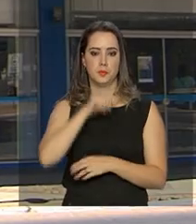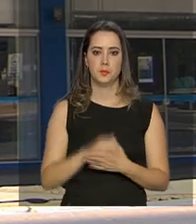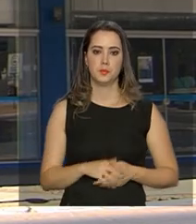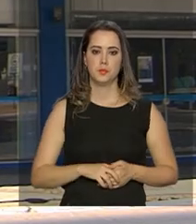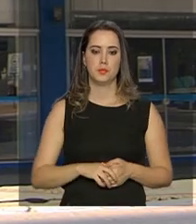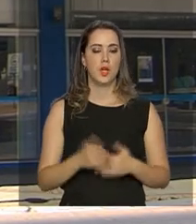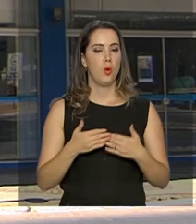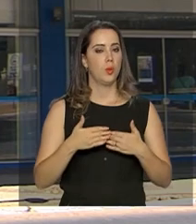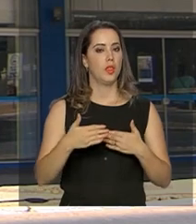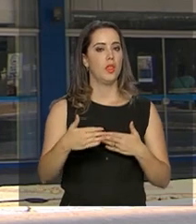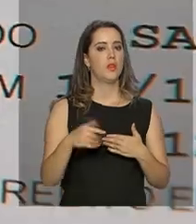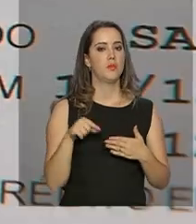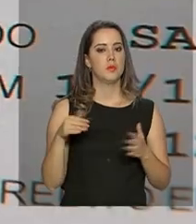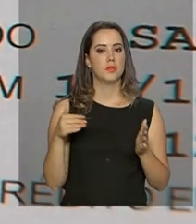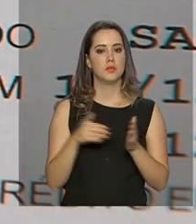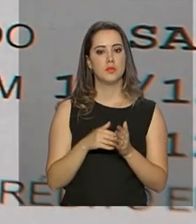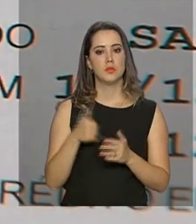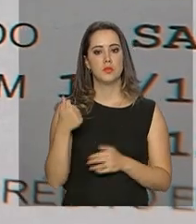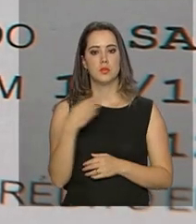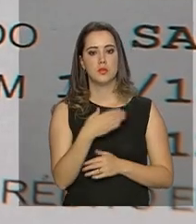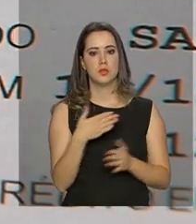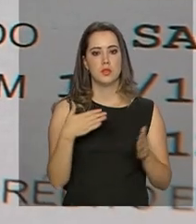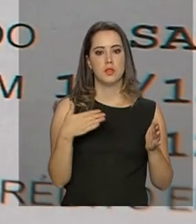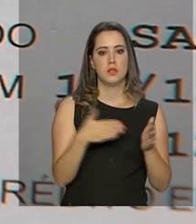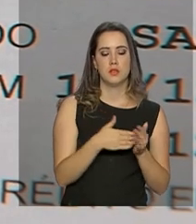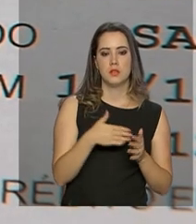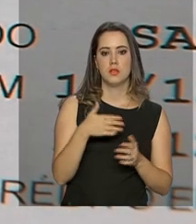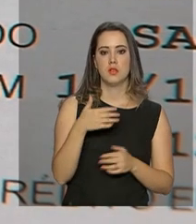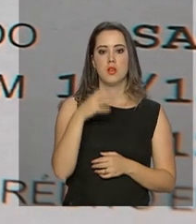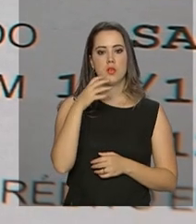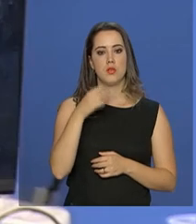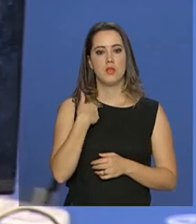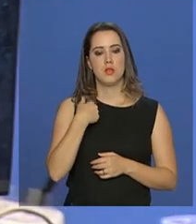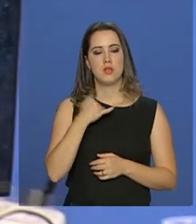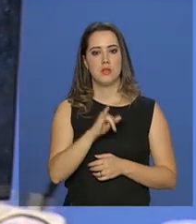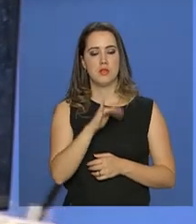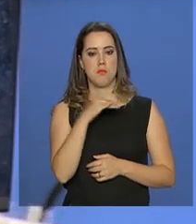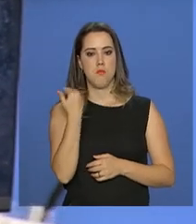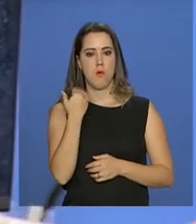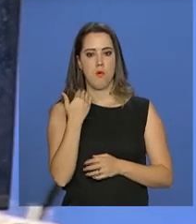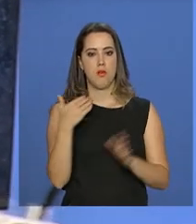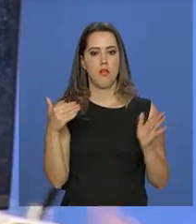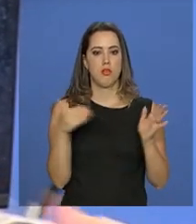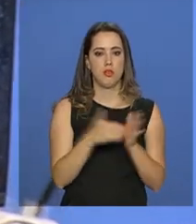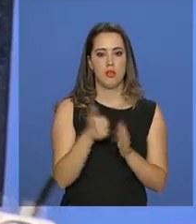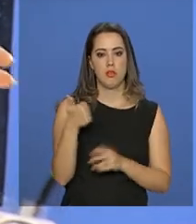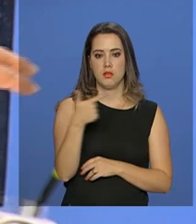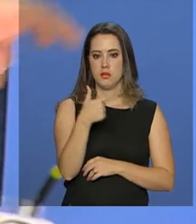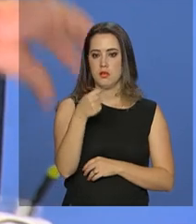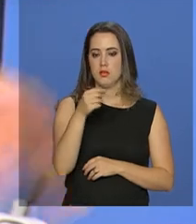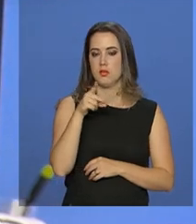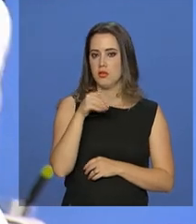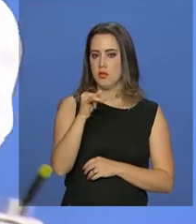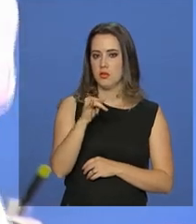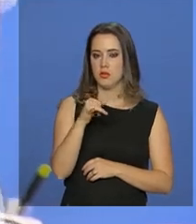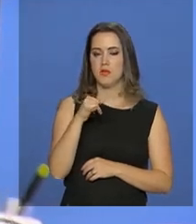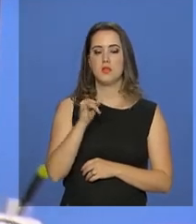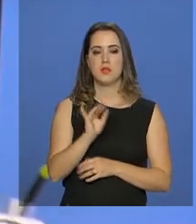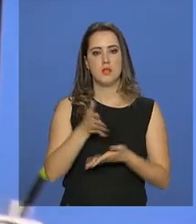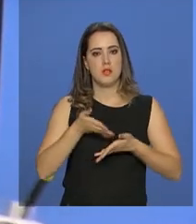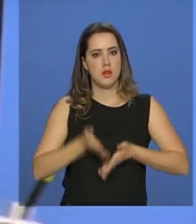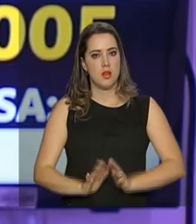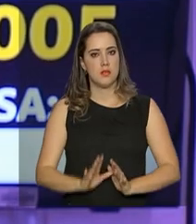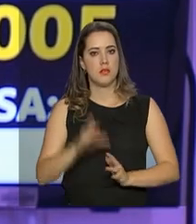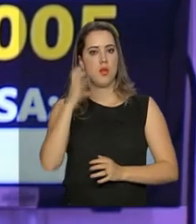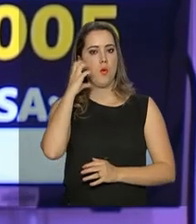duração do salário maternidade vai de 14 dias no caso de aborto a 120 dias para os casos de parto